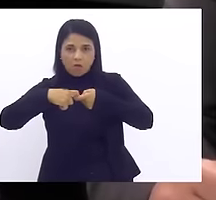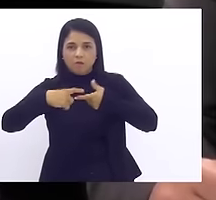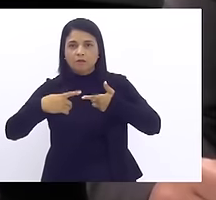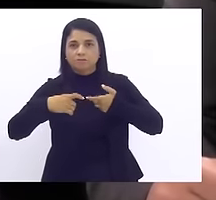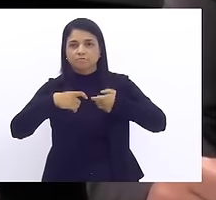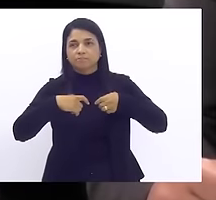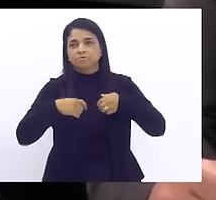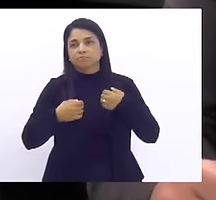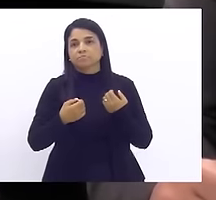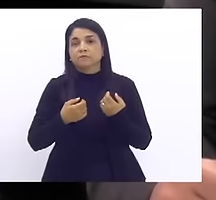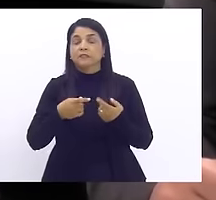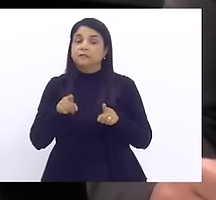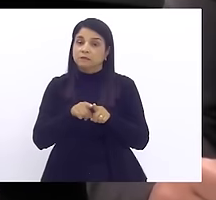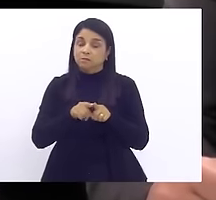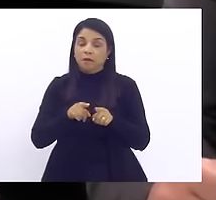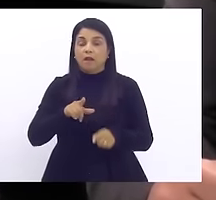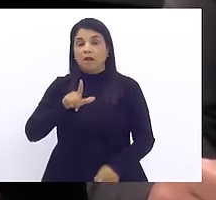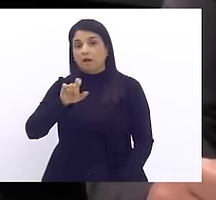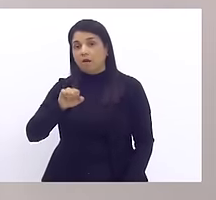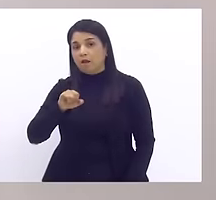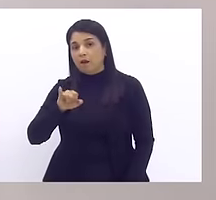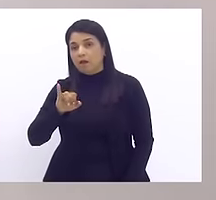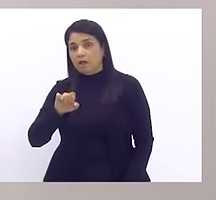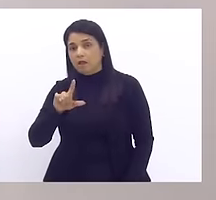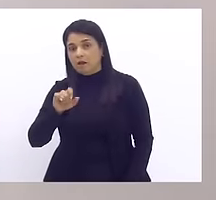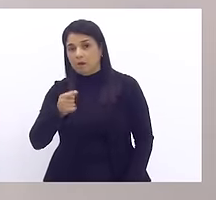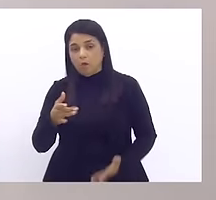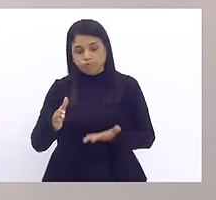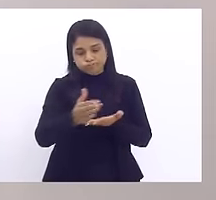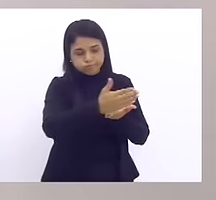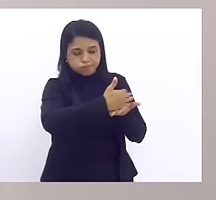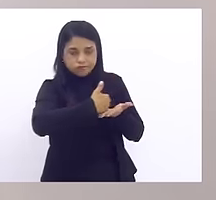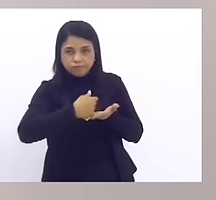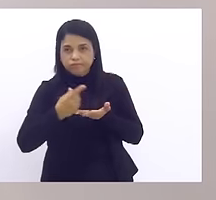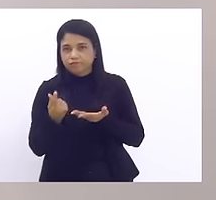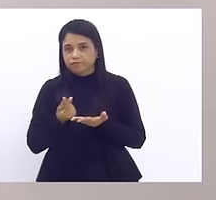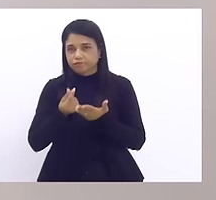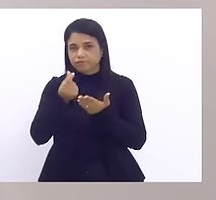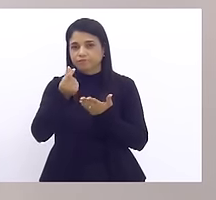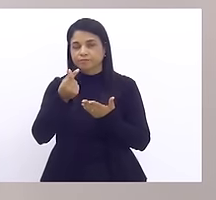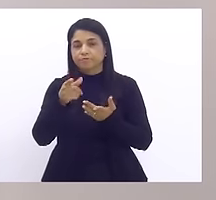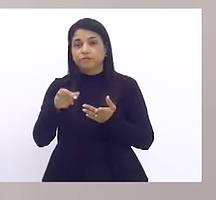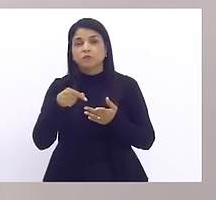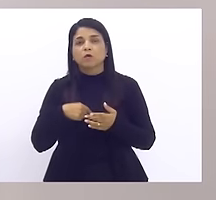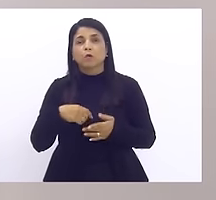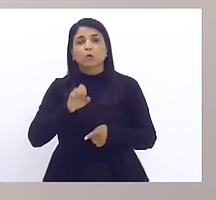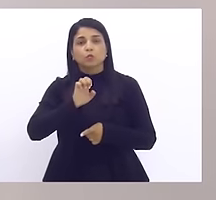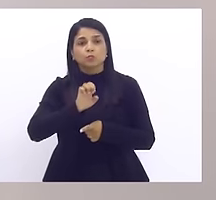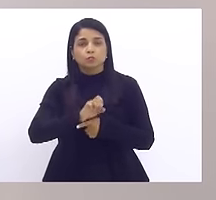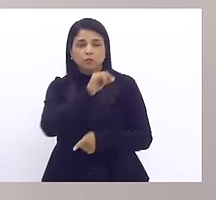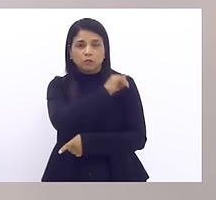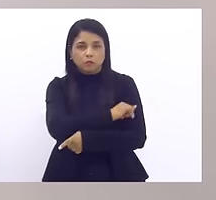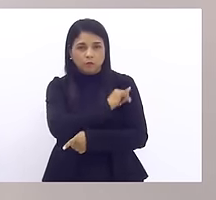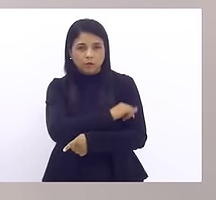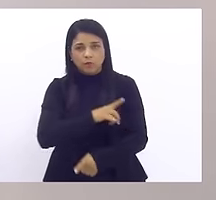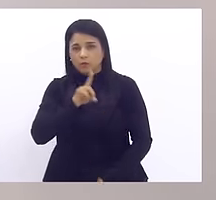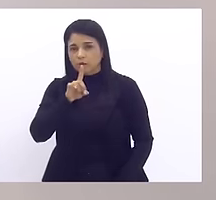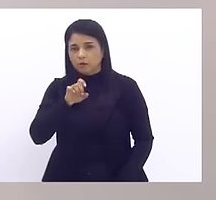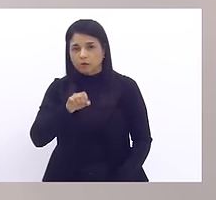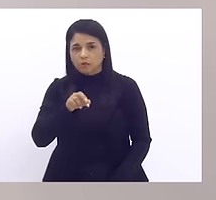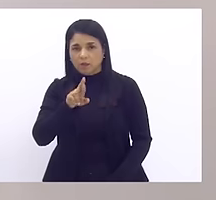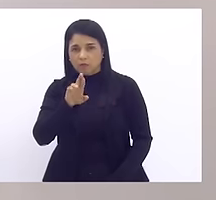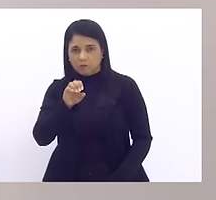da receita de corrente de leilão também remoção diária ou o estado do Rio de Janeiro recebe fruto